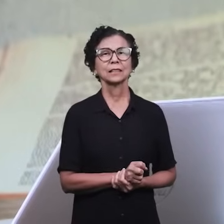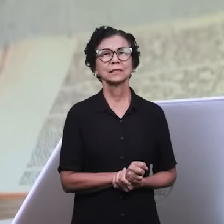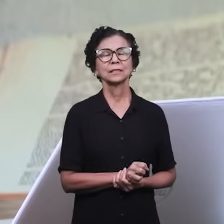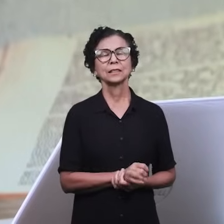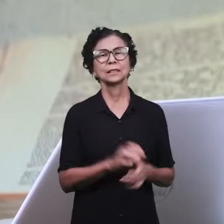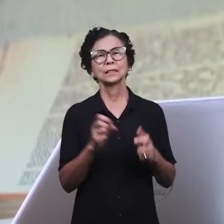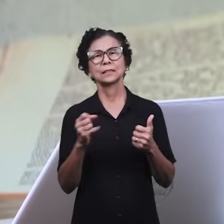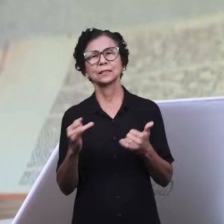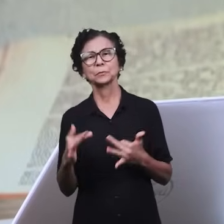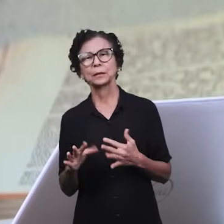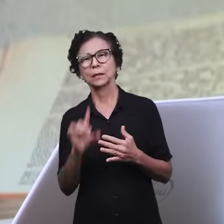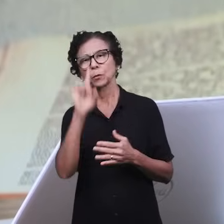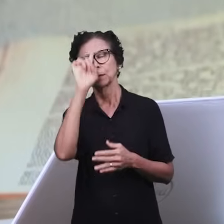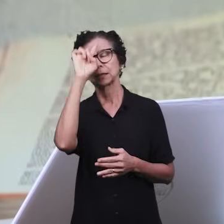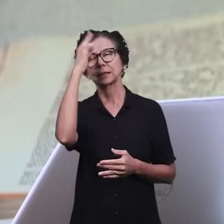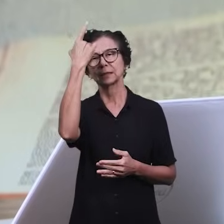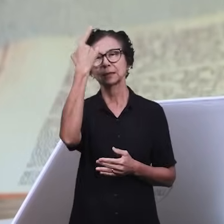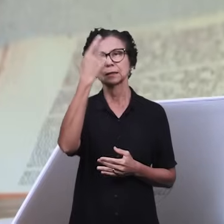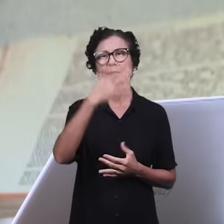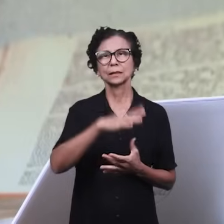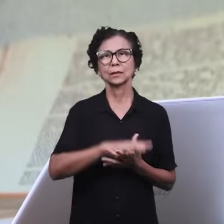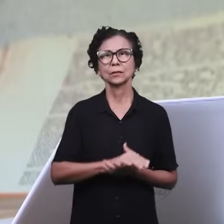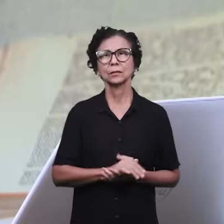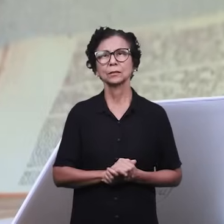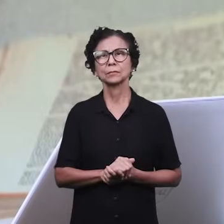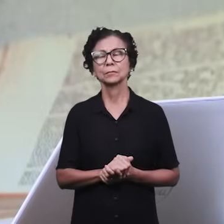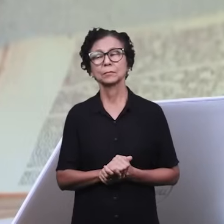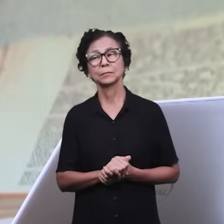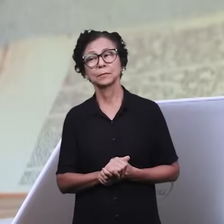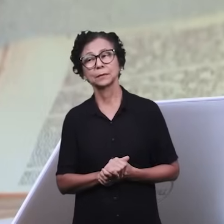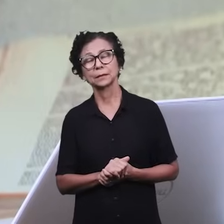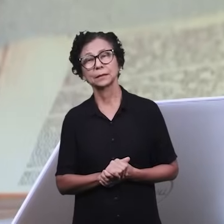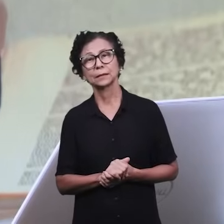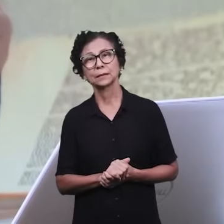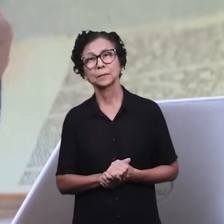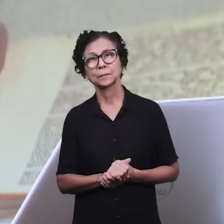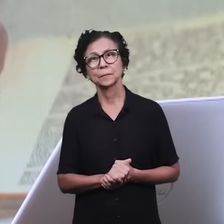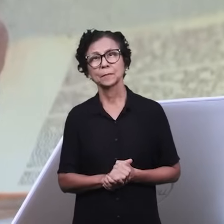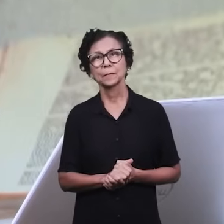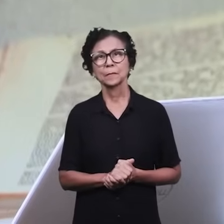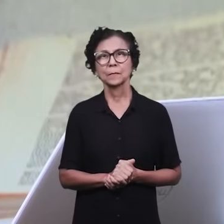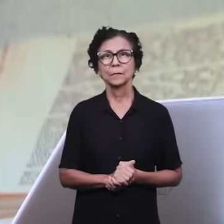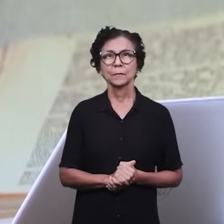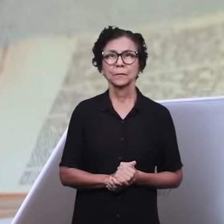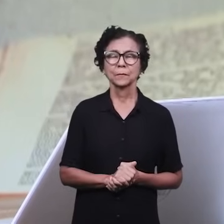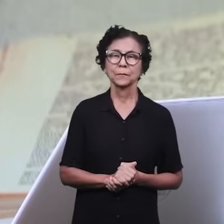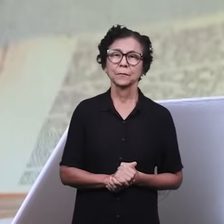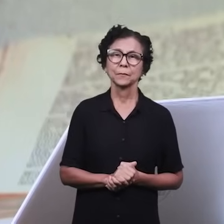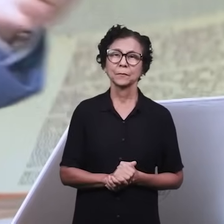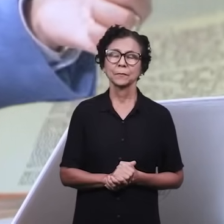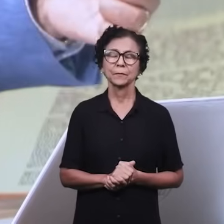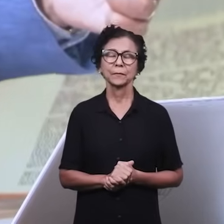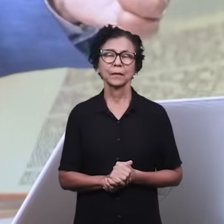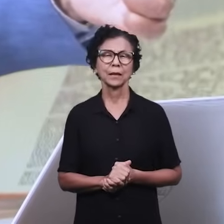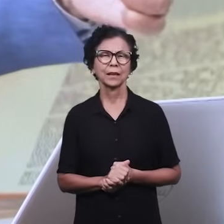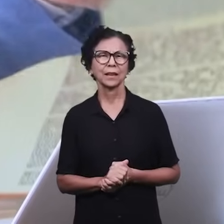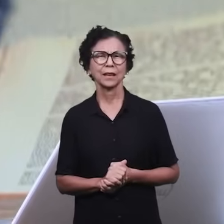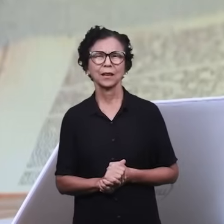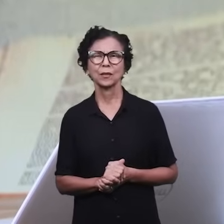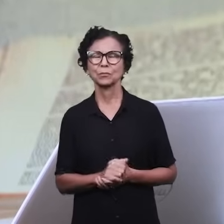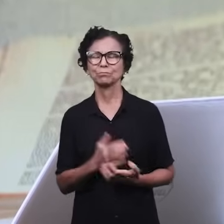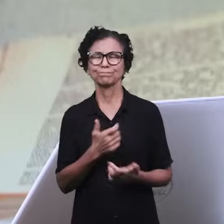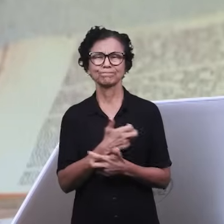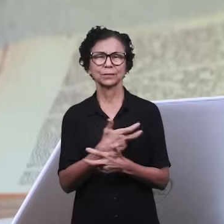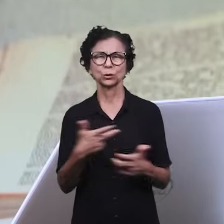porque o motor, aquela questão, aquelas cinco vias de Tomás de Aquino, ele provando que se alguma coisa com movimento, tem outro que tem que movimentar,